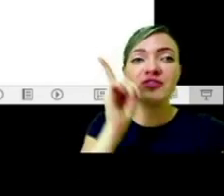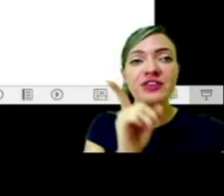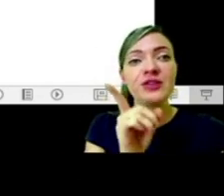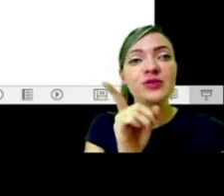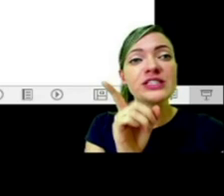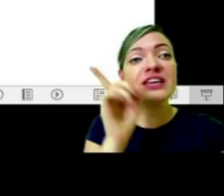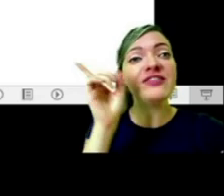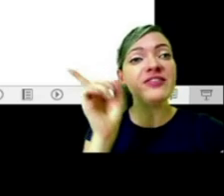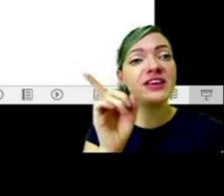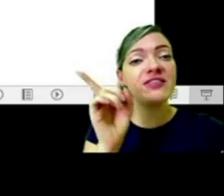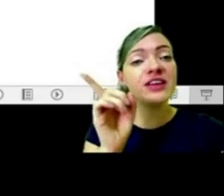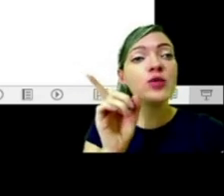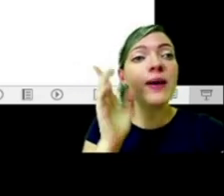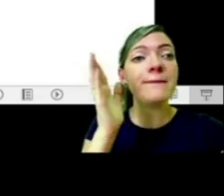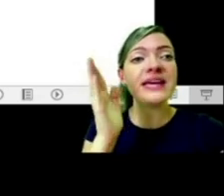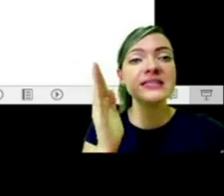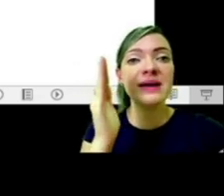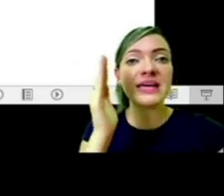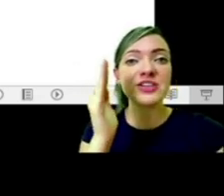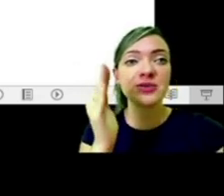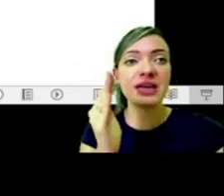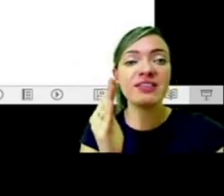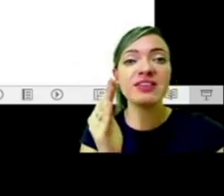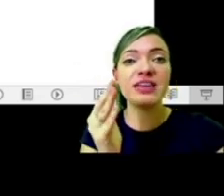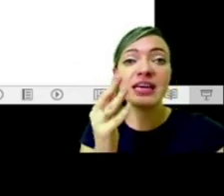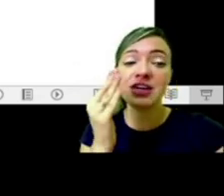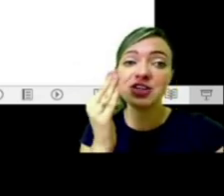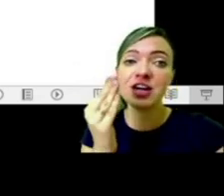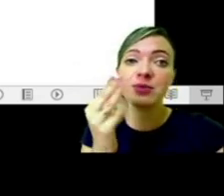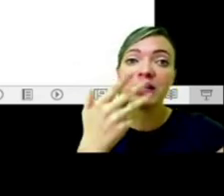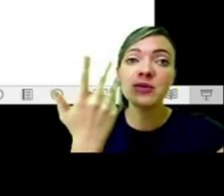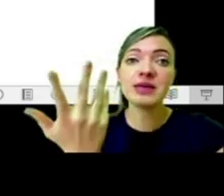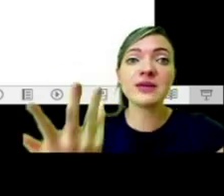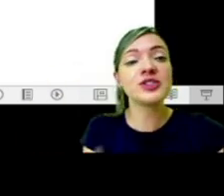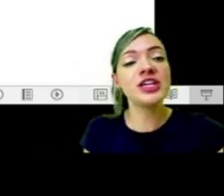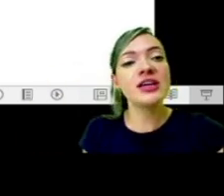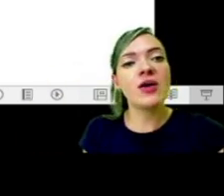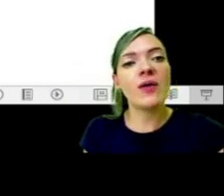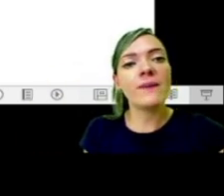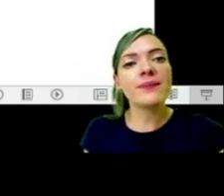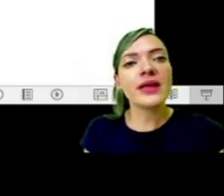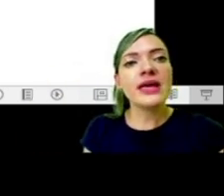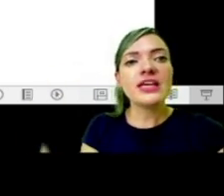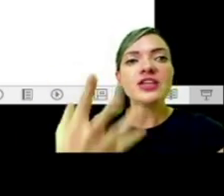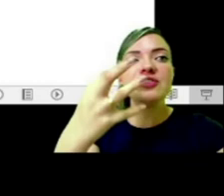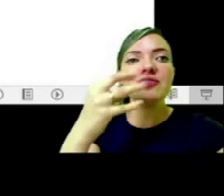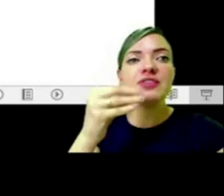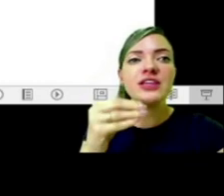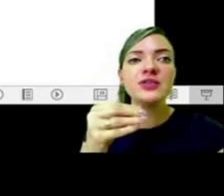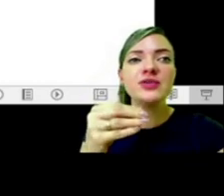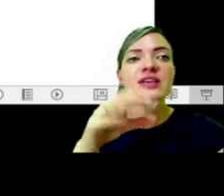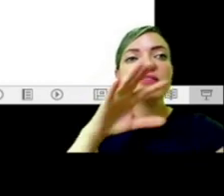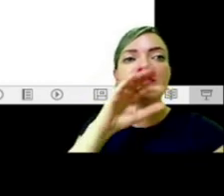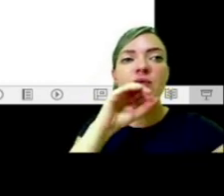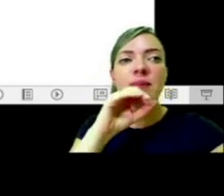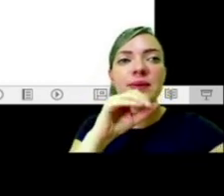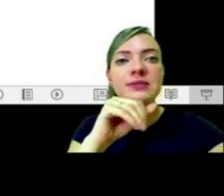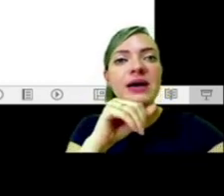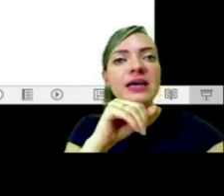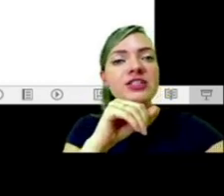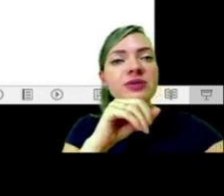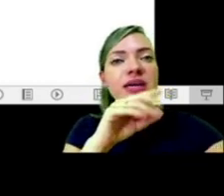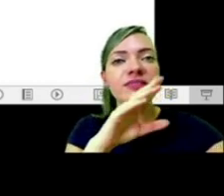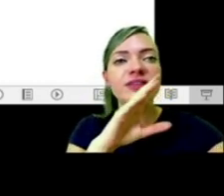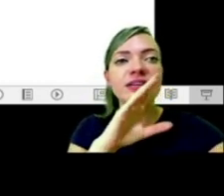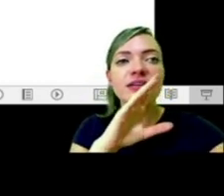de indivíduos que vive numa mesma área geográfica, região, denominamos de, ó, indivíduos que vivem numa